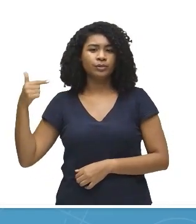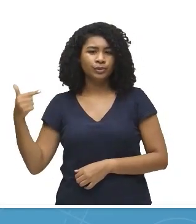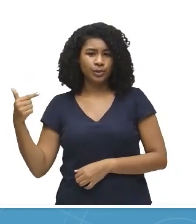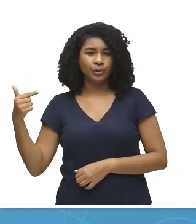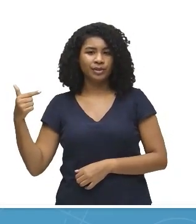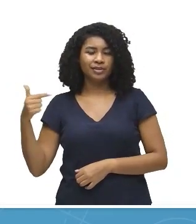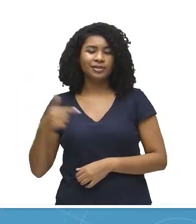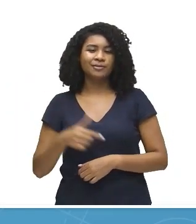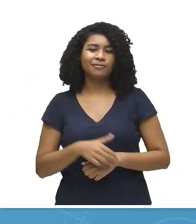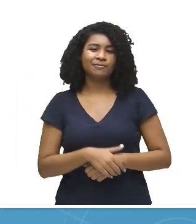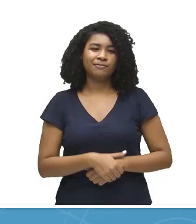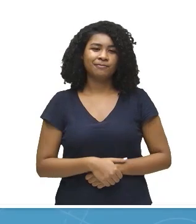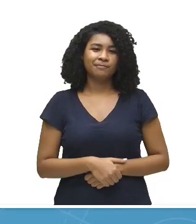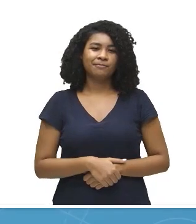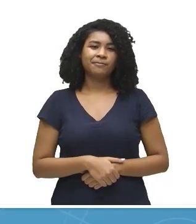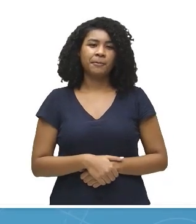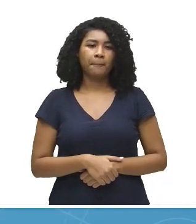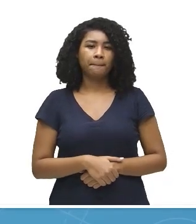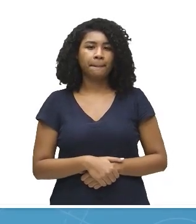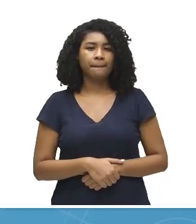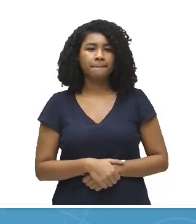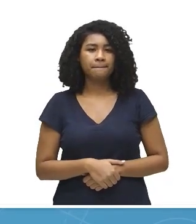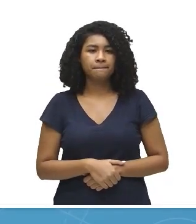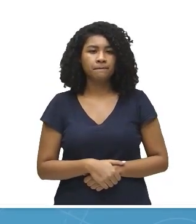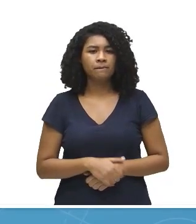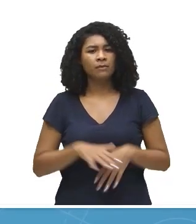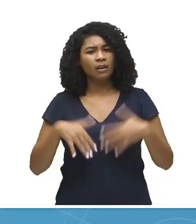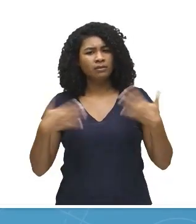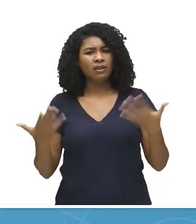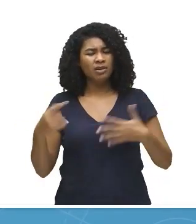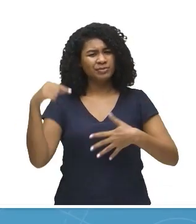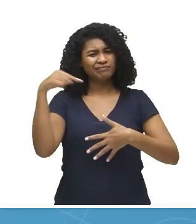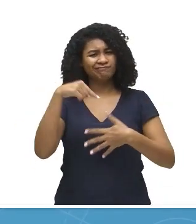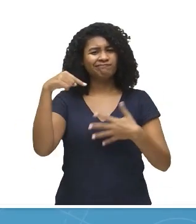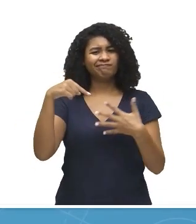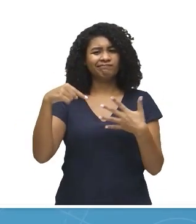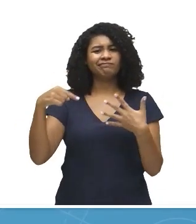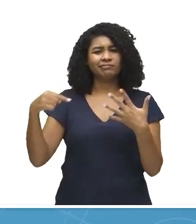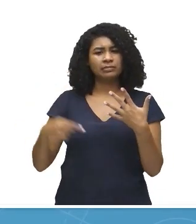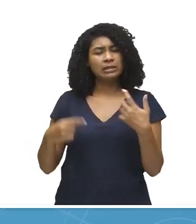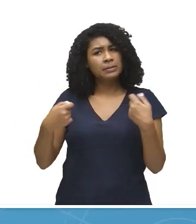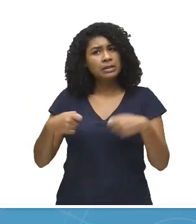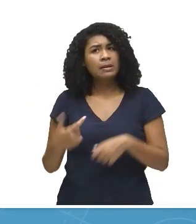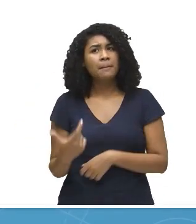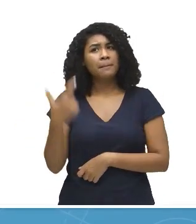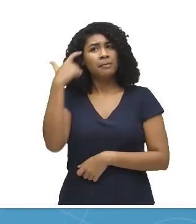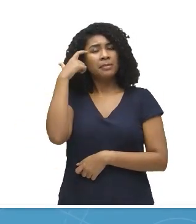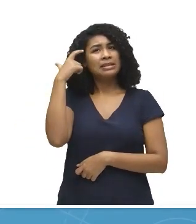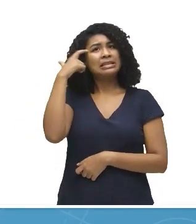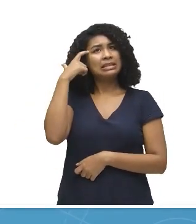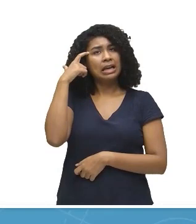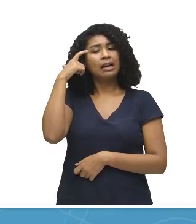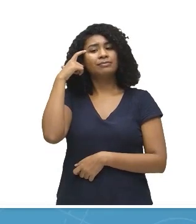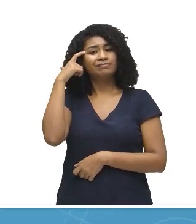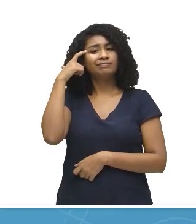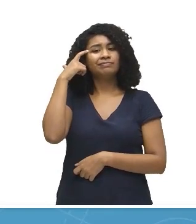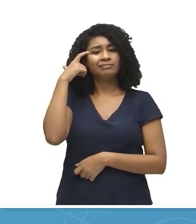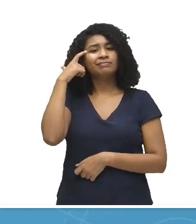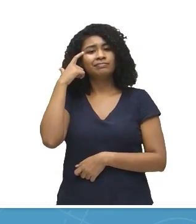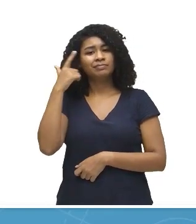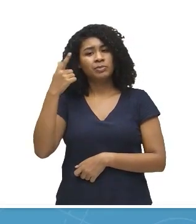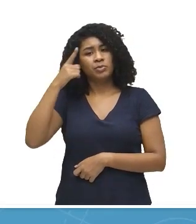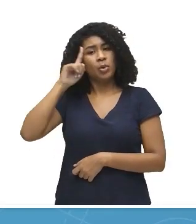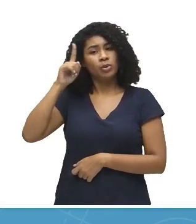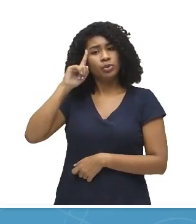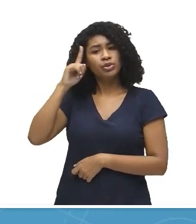do desmatamento, através das queimadas. Então, são algumas questões aí que a gente precisa pensar um pouco mais no nosso dia a